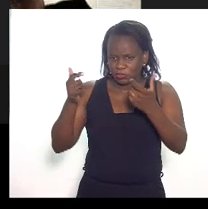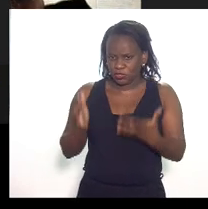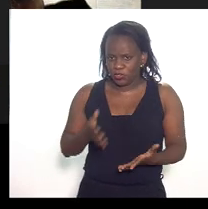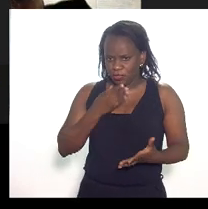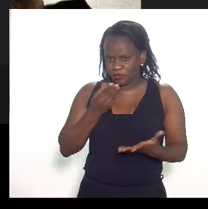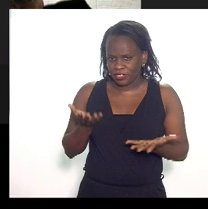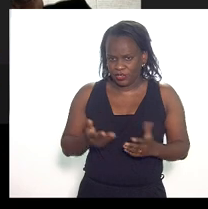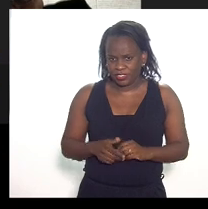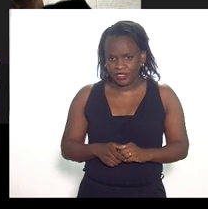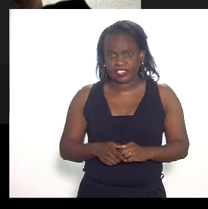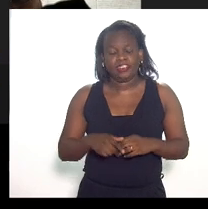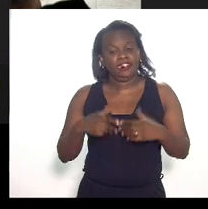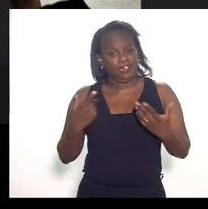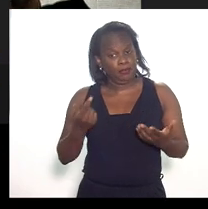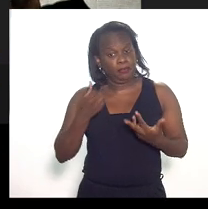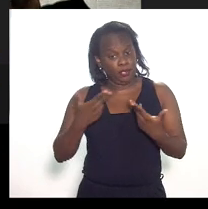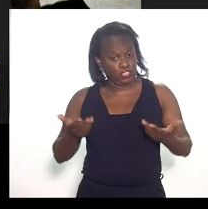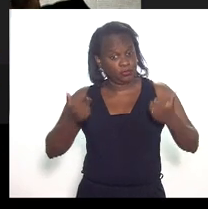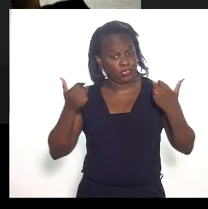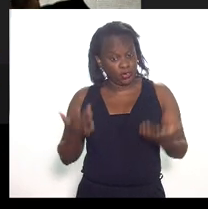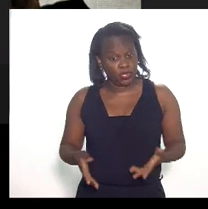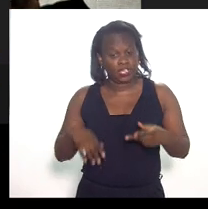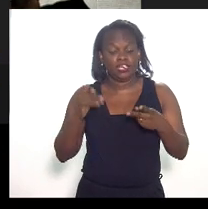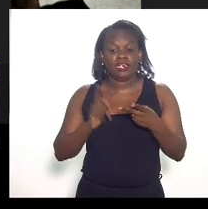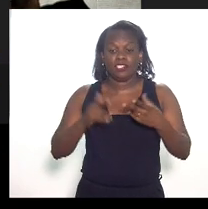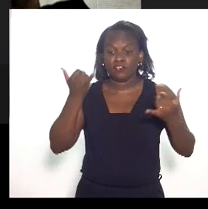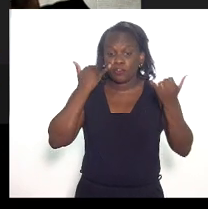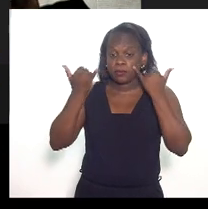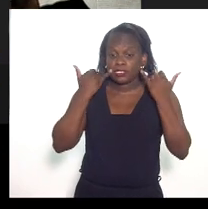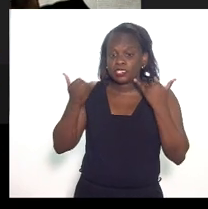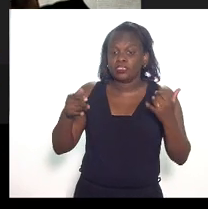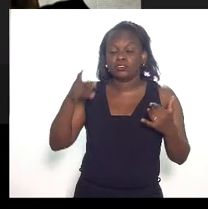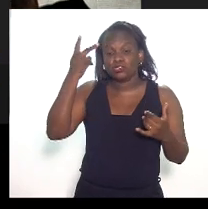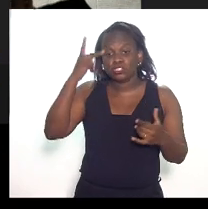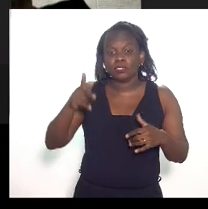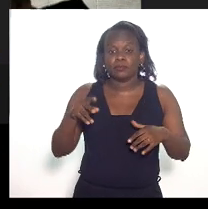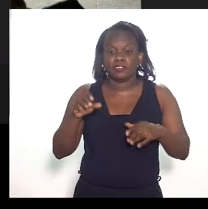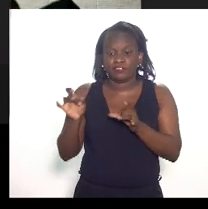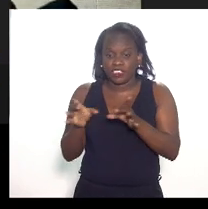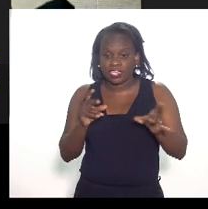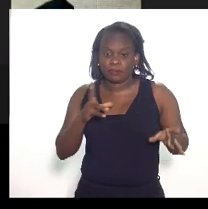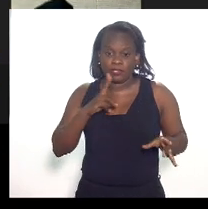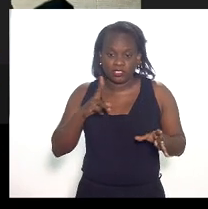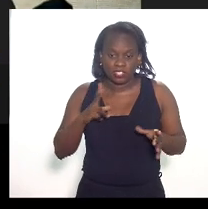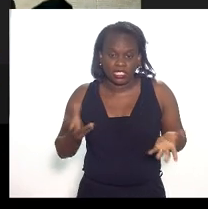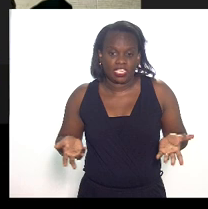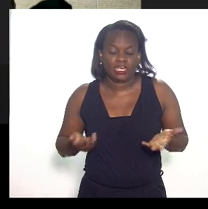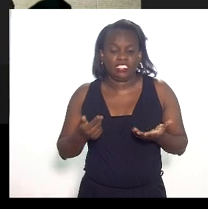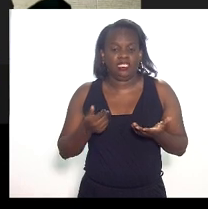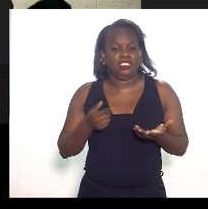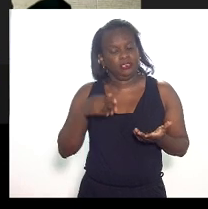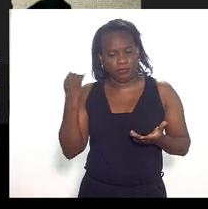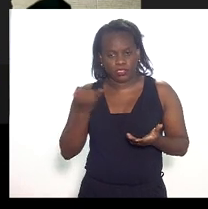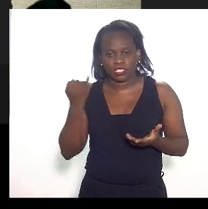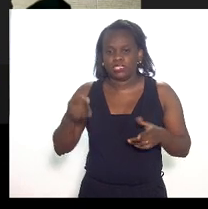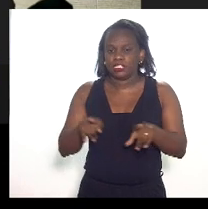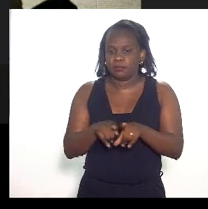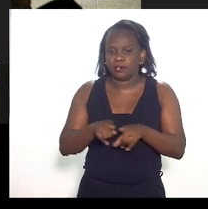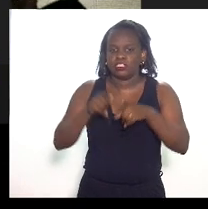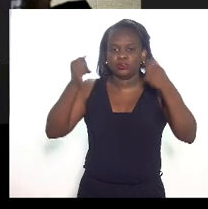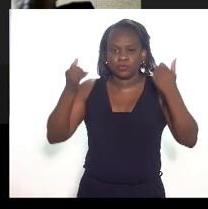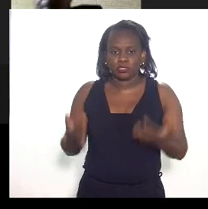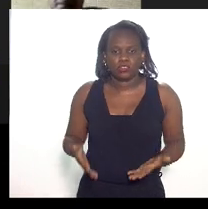aqui agora. Essa foi uma das coisas colocadas. A informação a respeito da privatização é muito importante, né? Foi colocado aqui que não